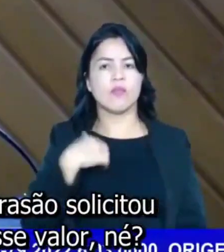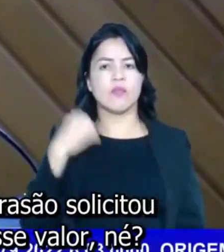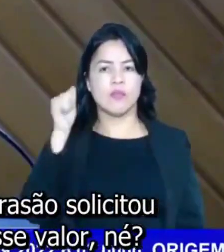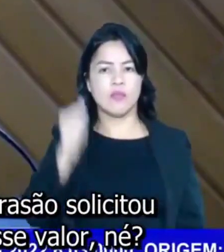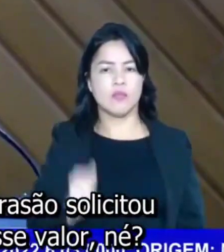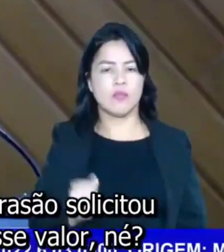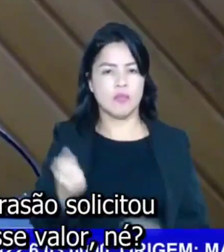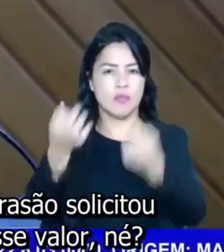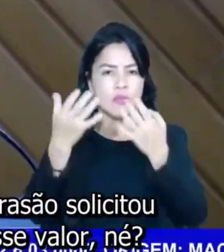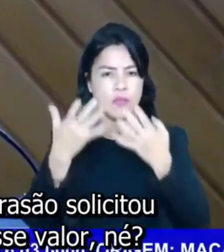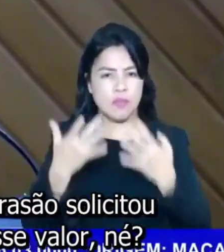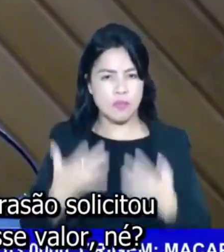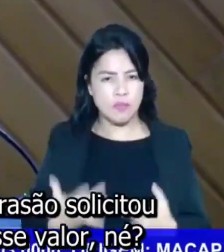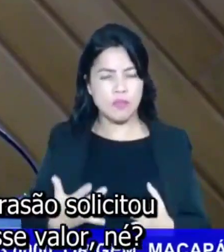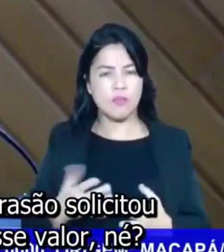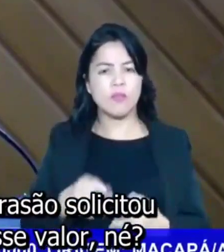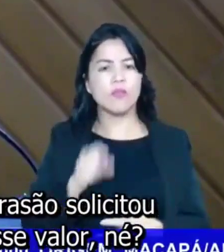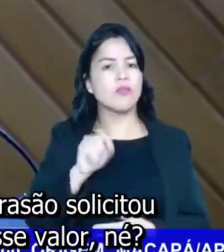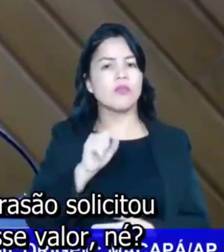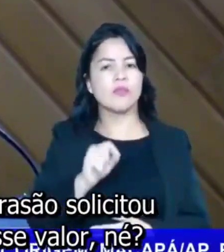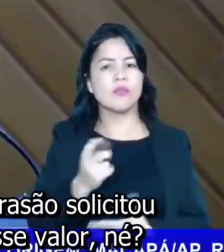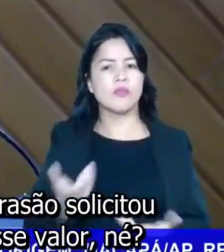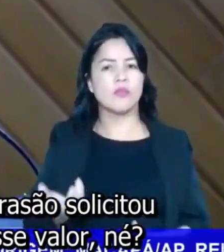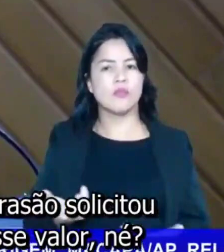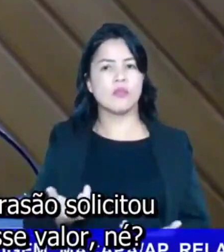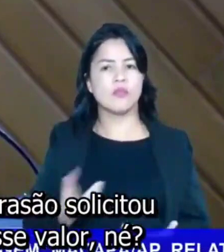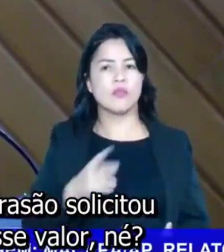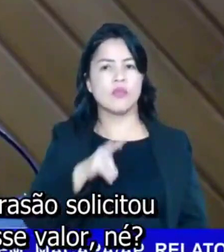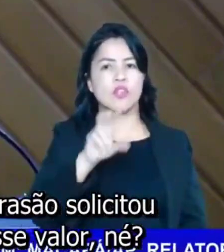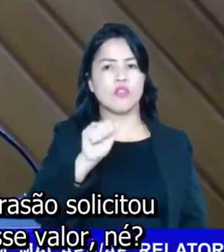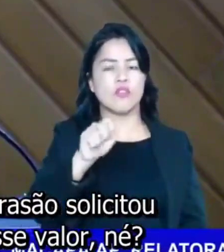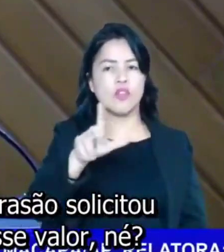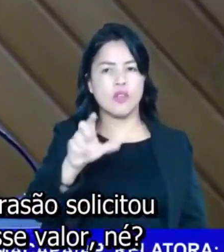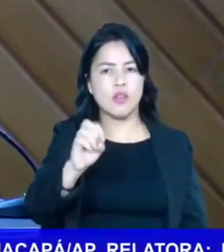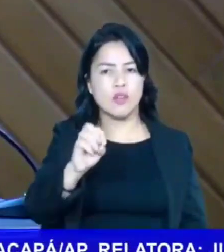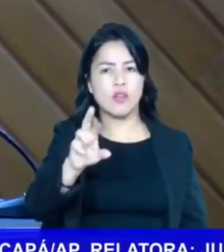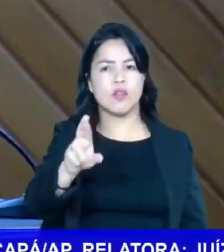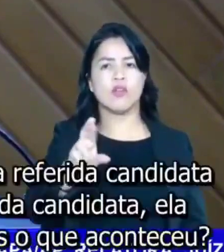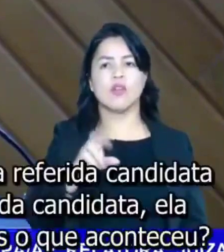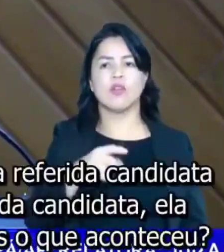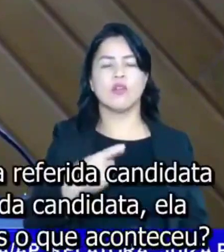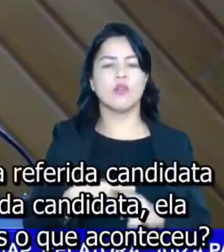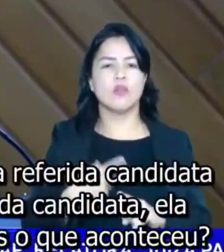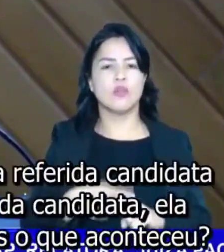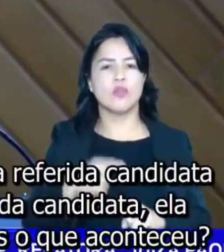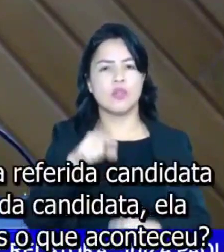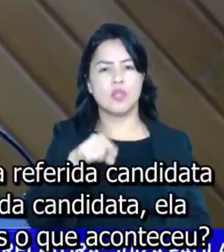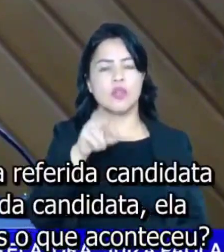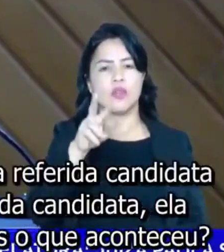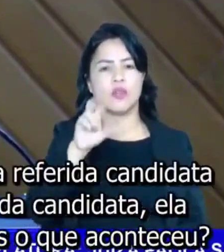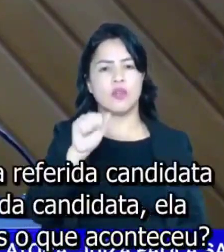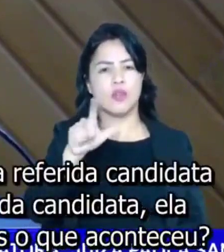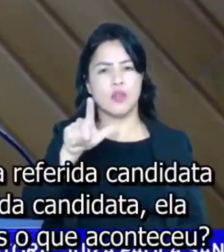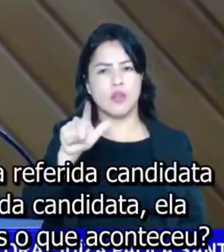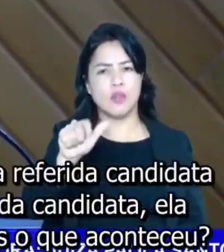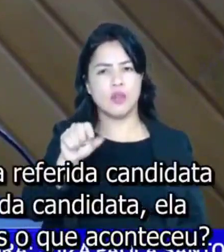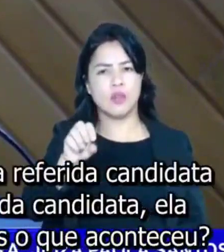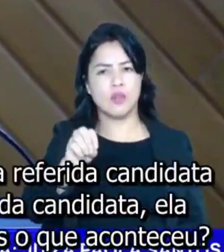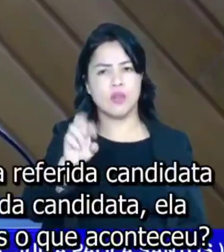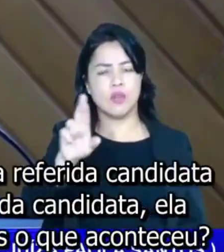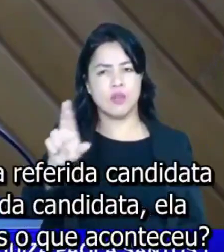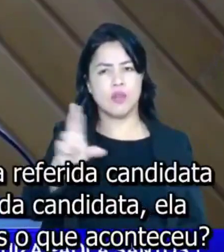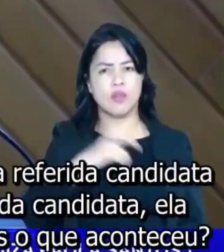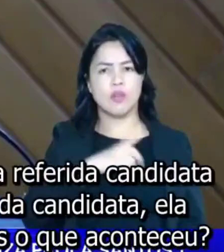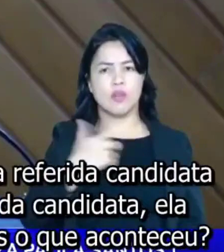viéssemos esclarecer do que se refere a esse valor, né? De fato, esse valor ele não foi uma